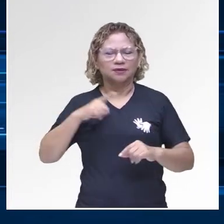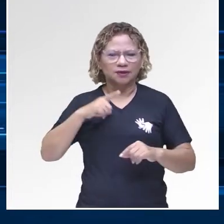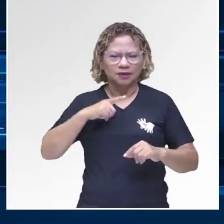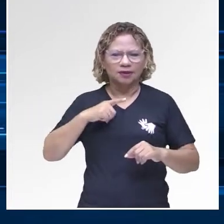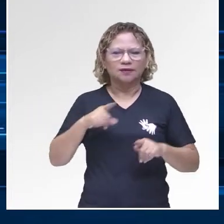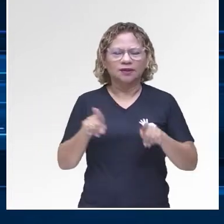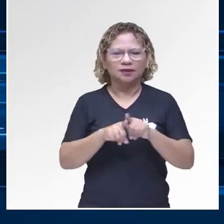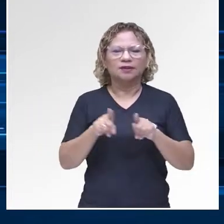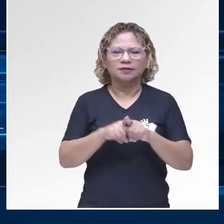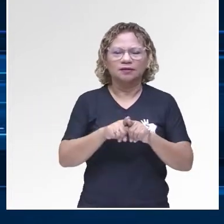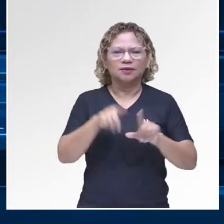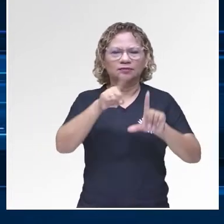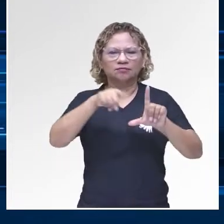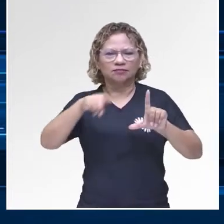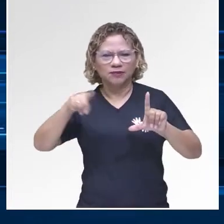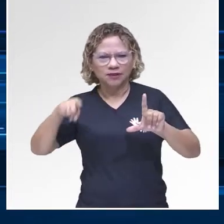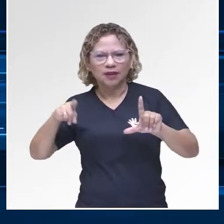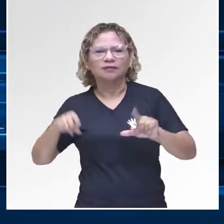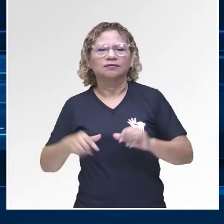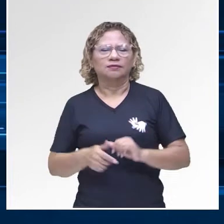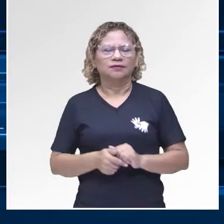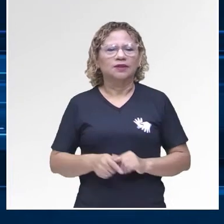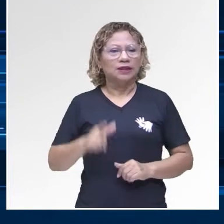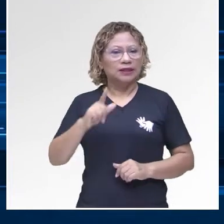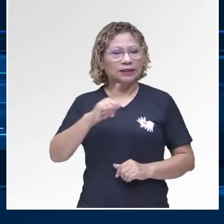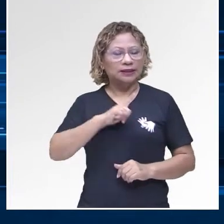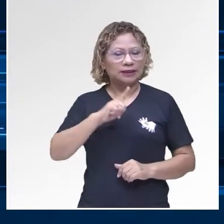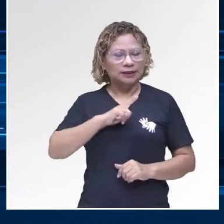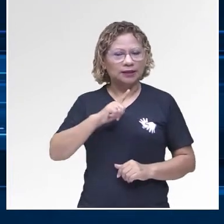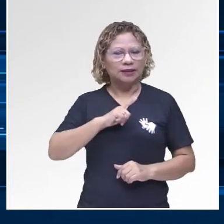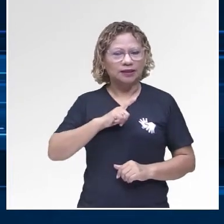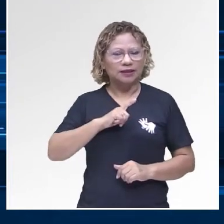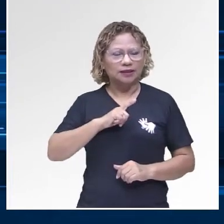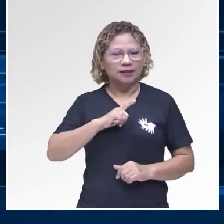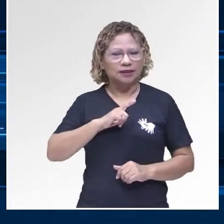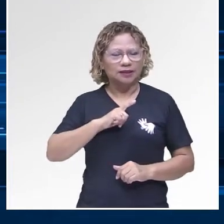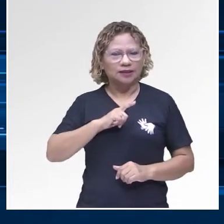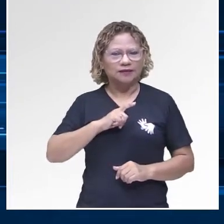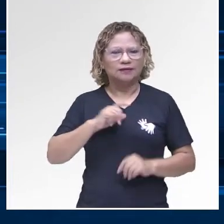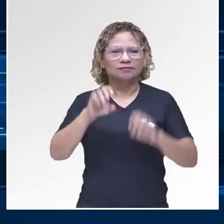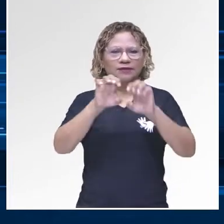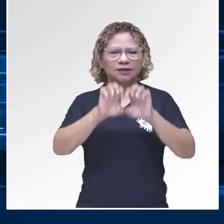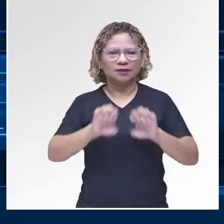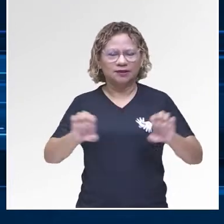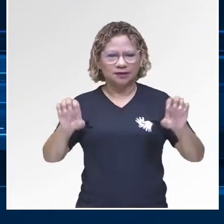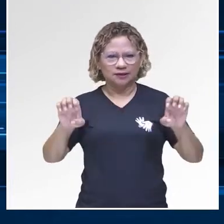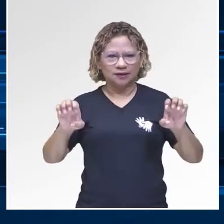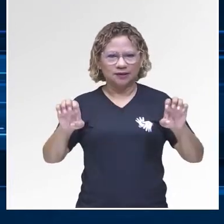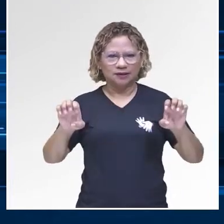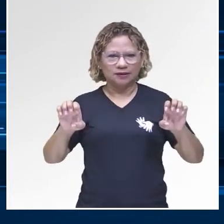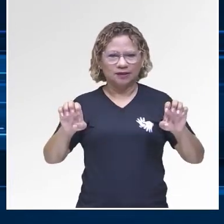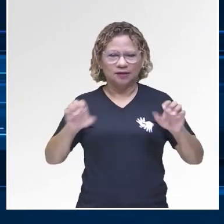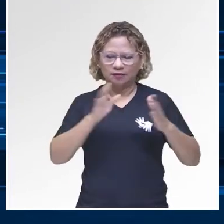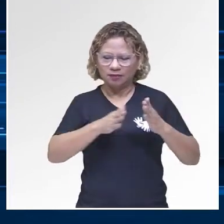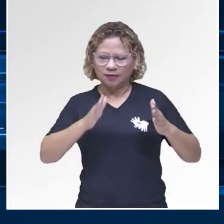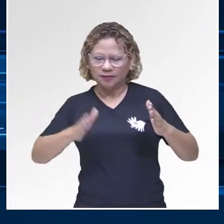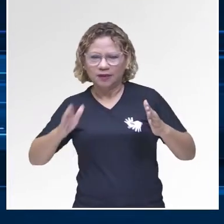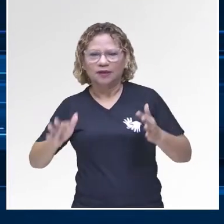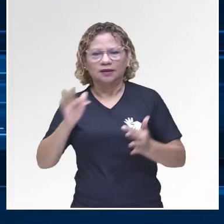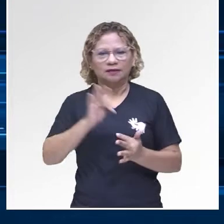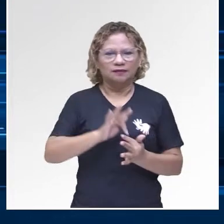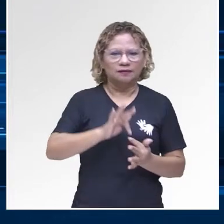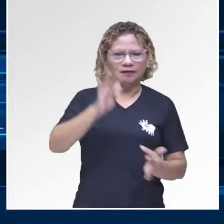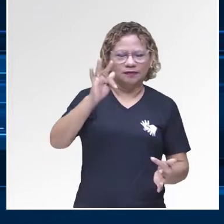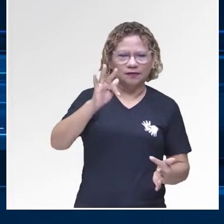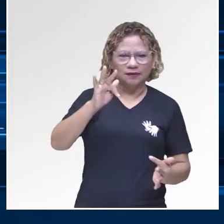função exponencial, equação exponencial, módulo de número real e equações modulares e função